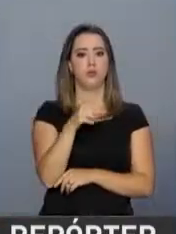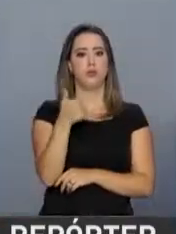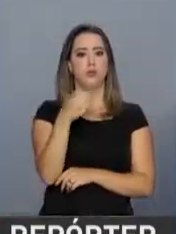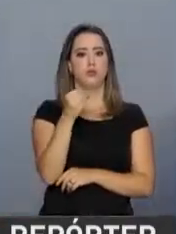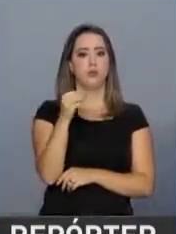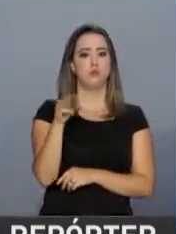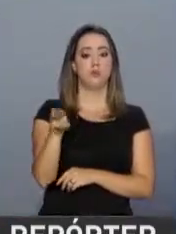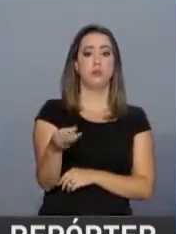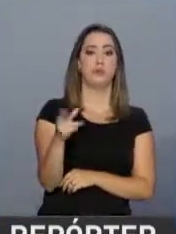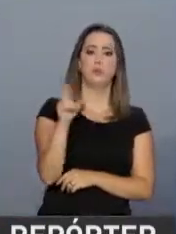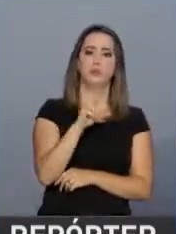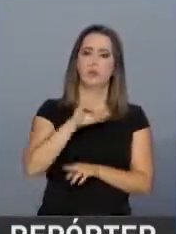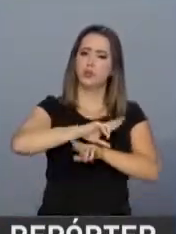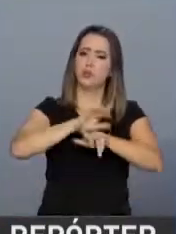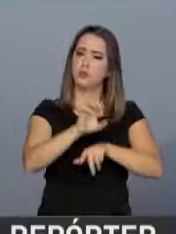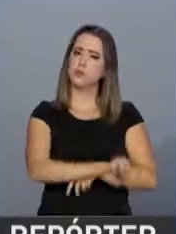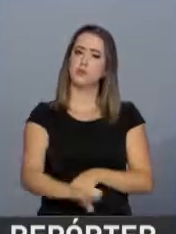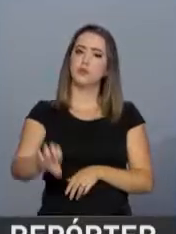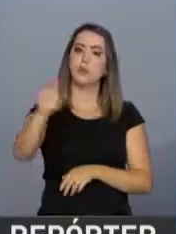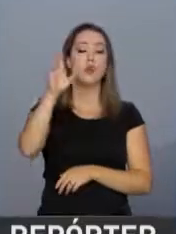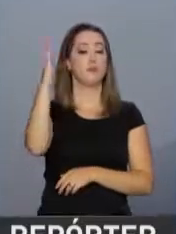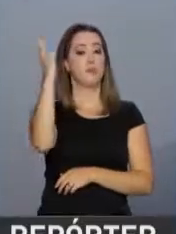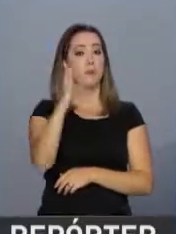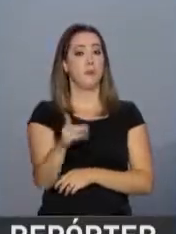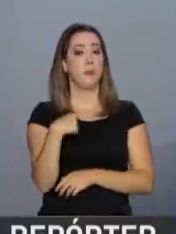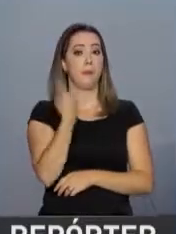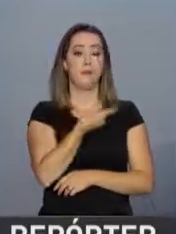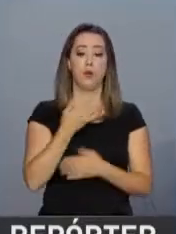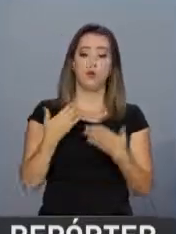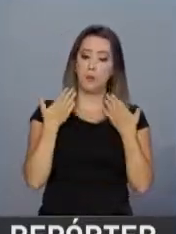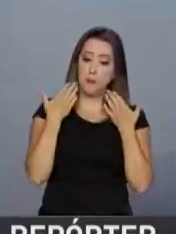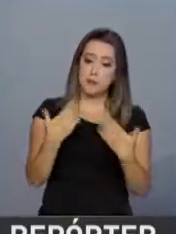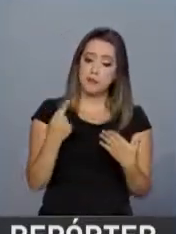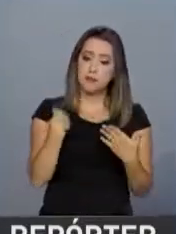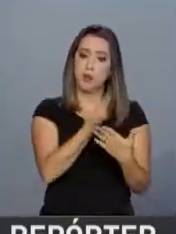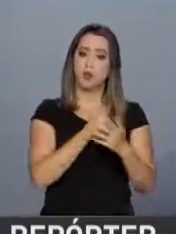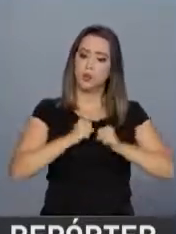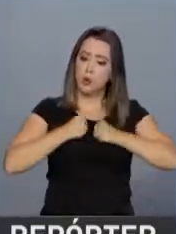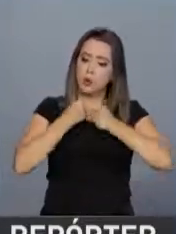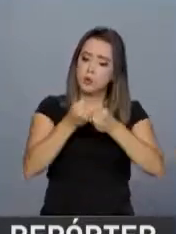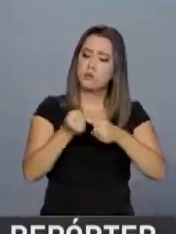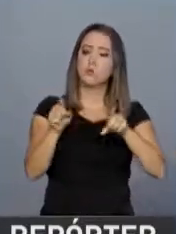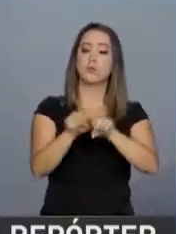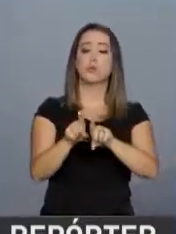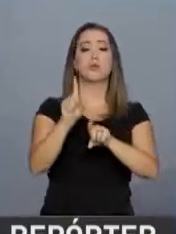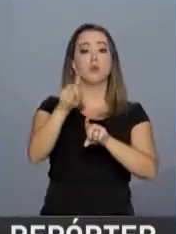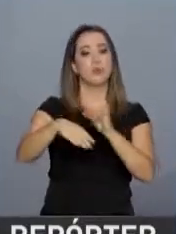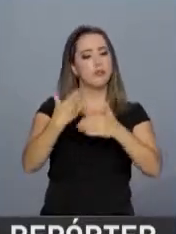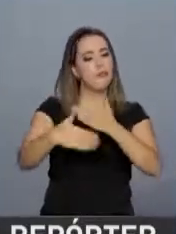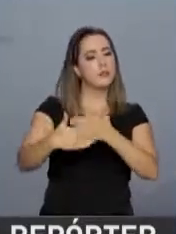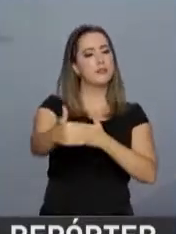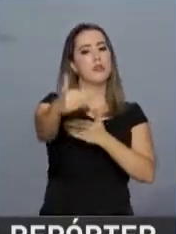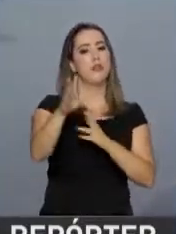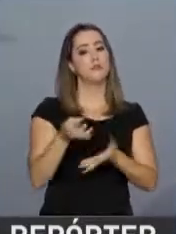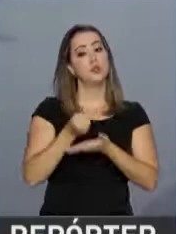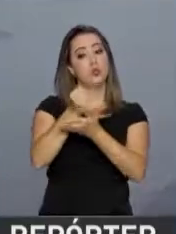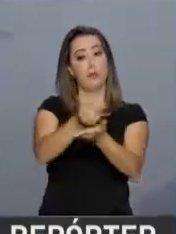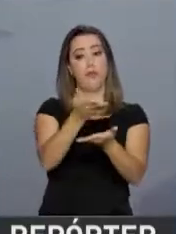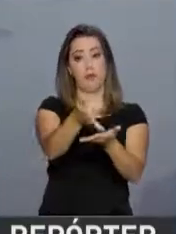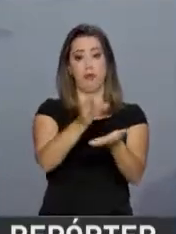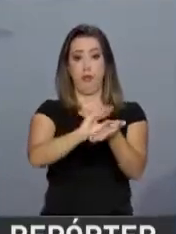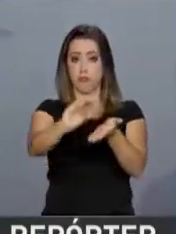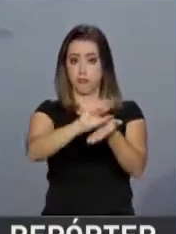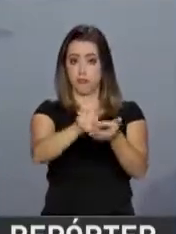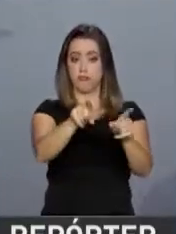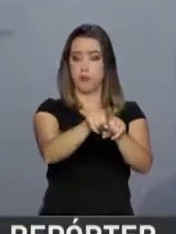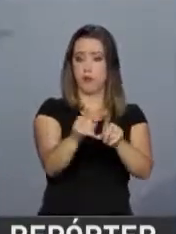em vários estados do brasil e no último dia do ano e mostramos aqui o nosso esforço nosso empenho que é realmente um momento de avançar de entregar investimentos